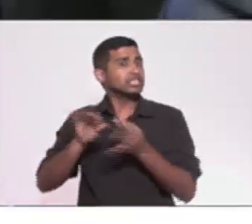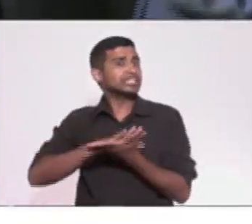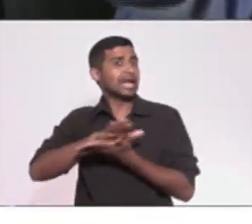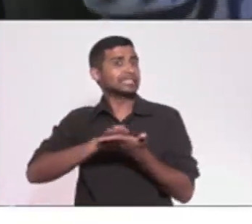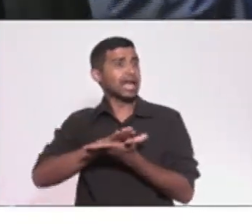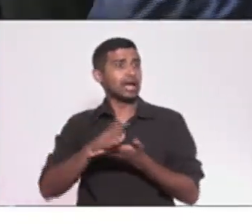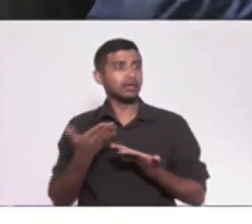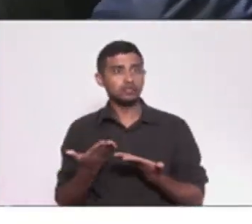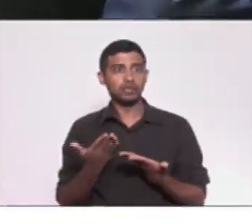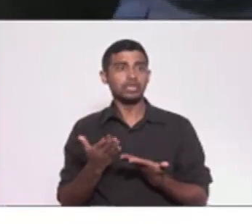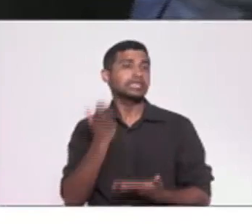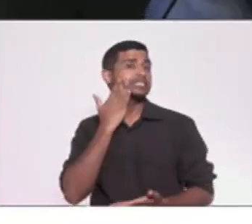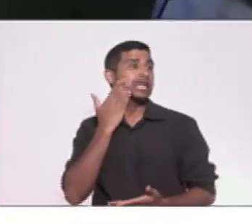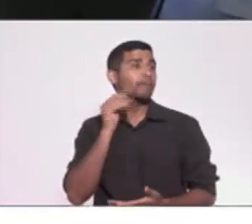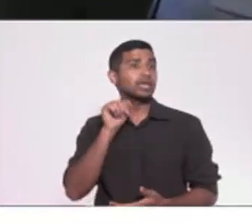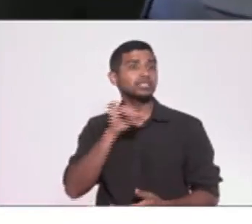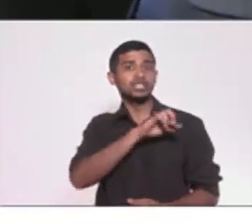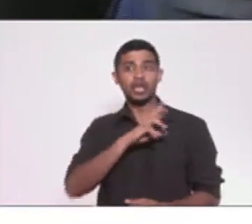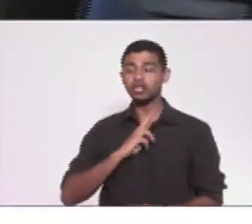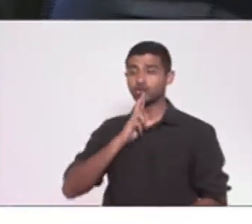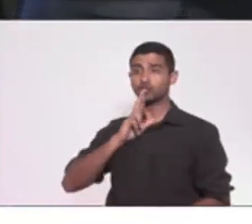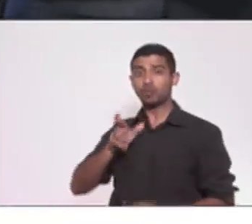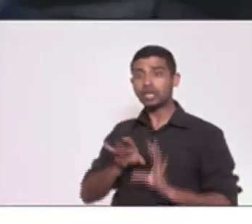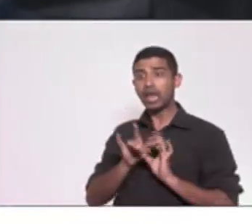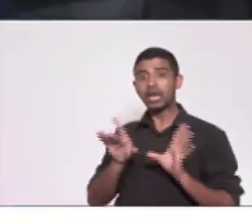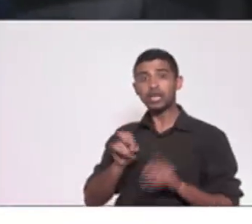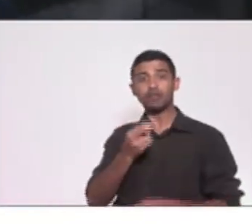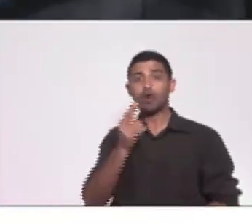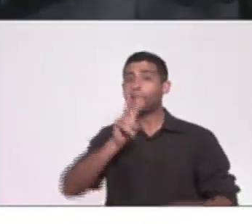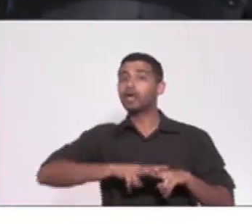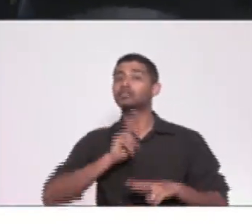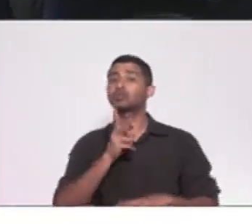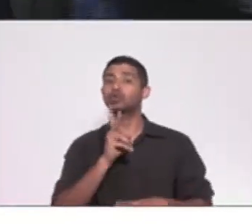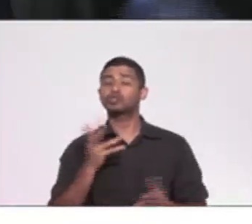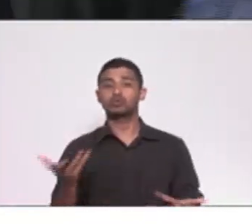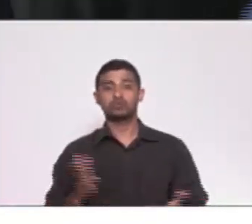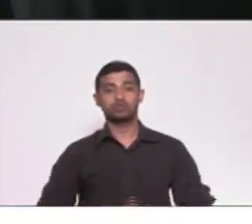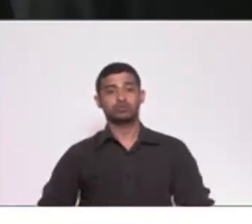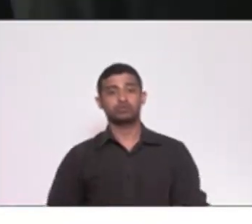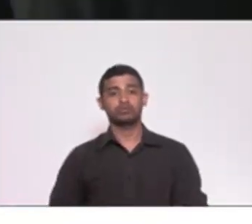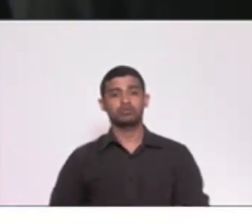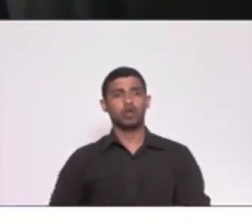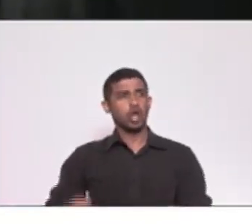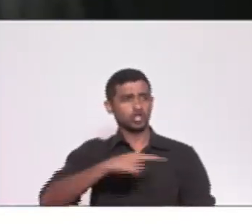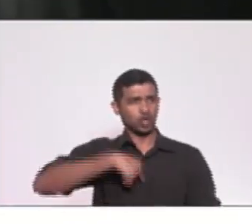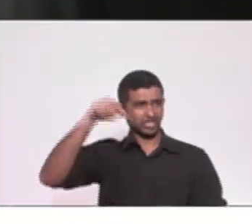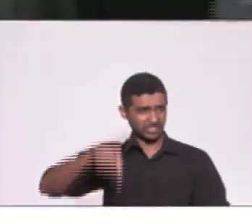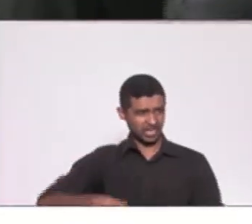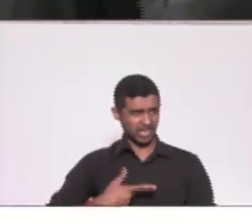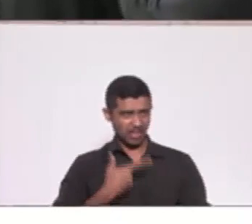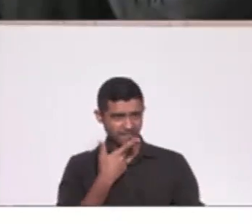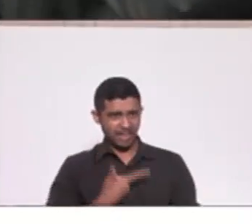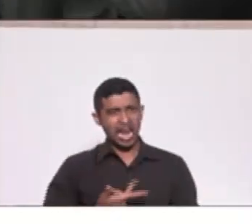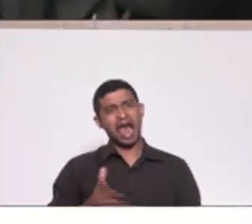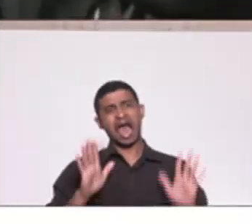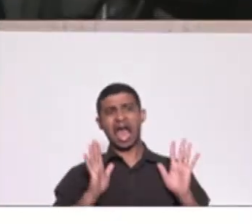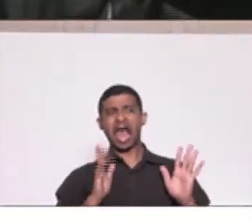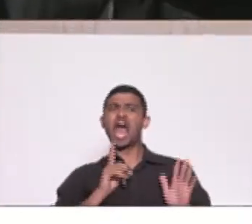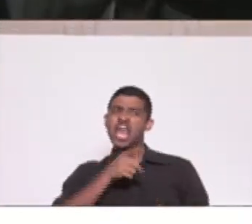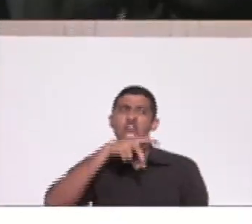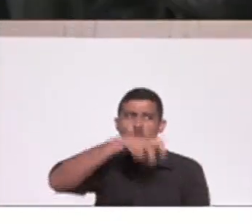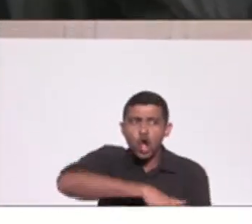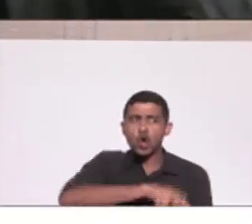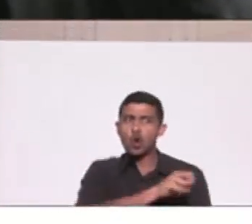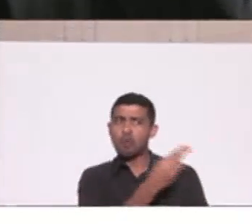se eles responderão em liberdade ou presos. De forma alguma estamos absolvendo ou condenando os